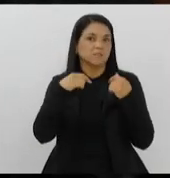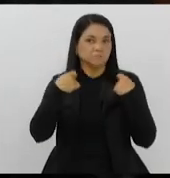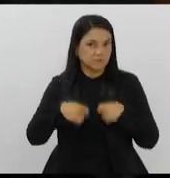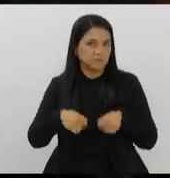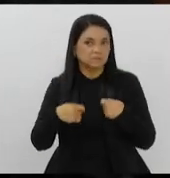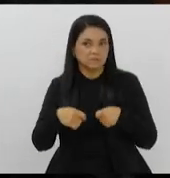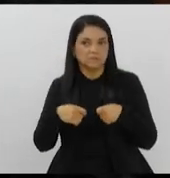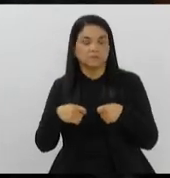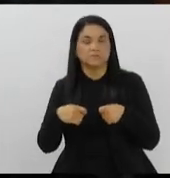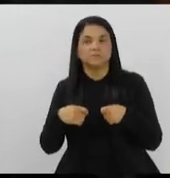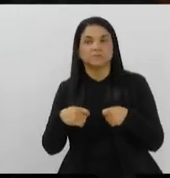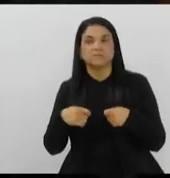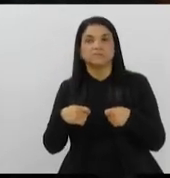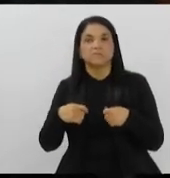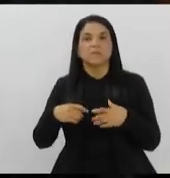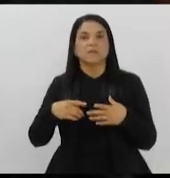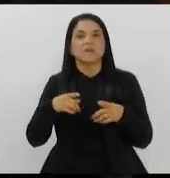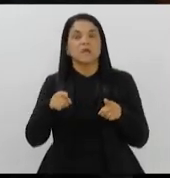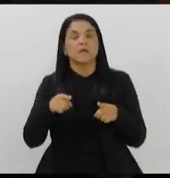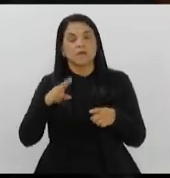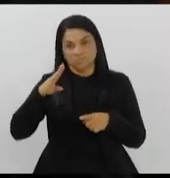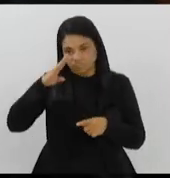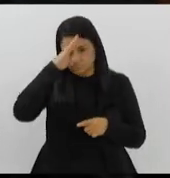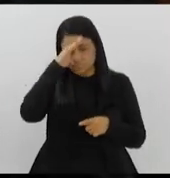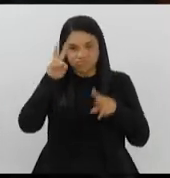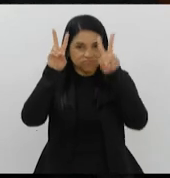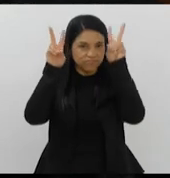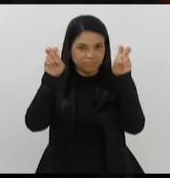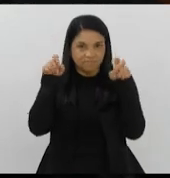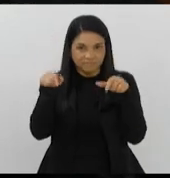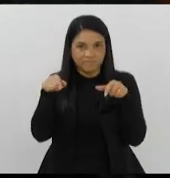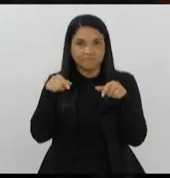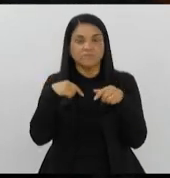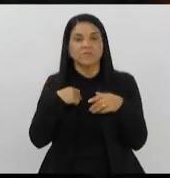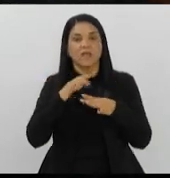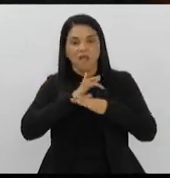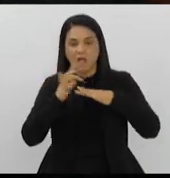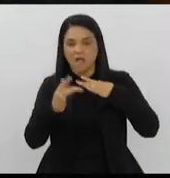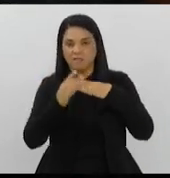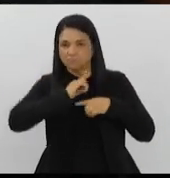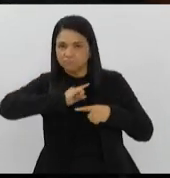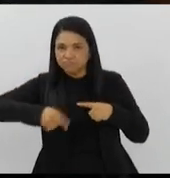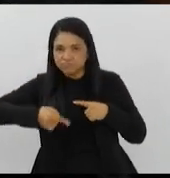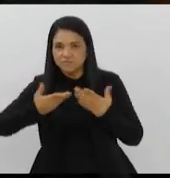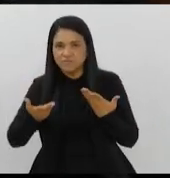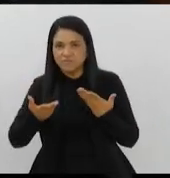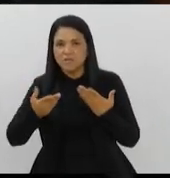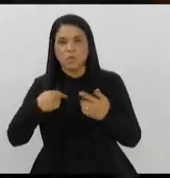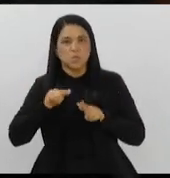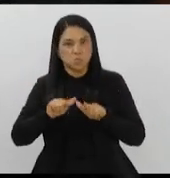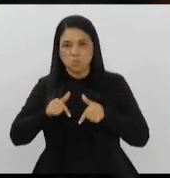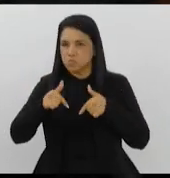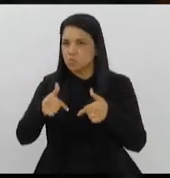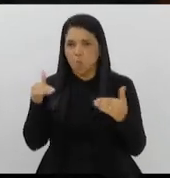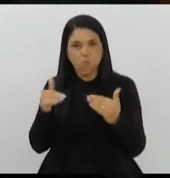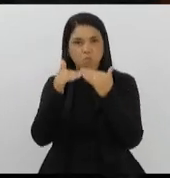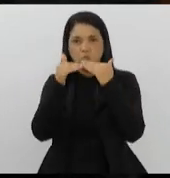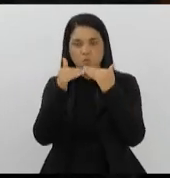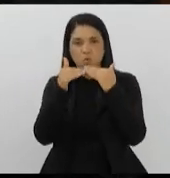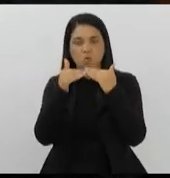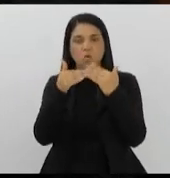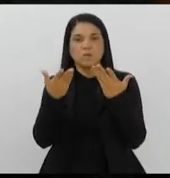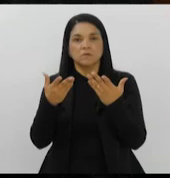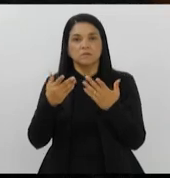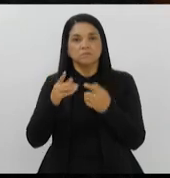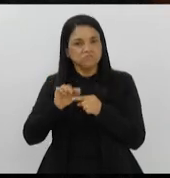para o presidente Jair Bolsonaro: independente de quem tenha a rede censurada, não compactua com essa prática, porque cada vez vai se tornando cada vez mais rotina. Daqui